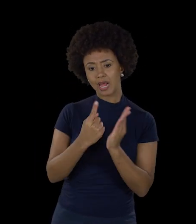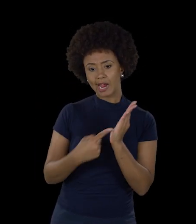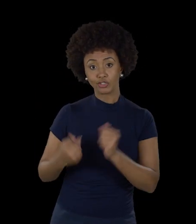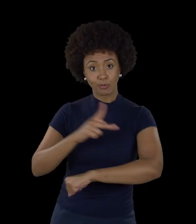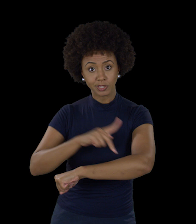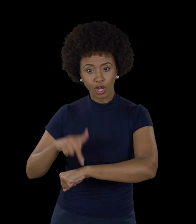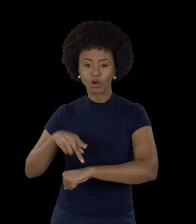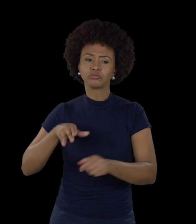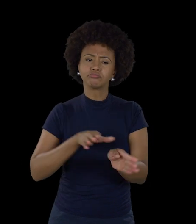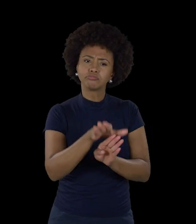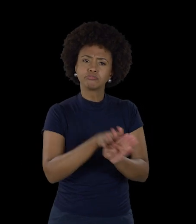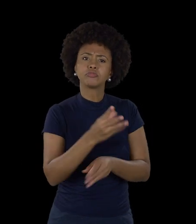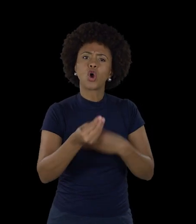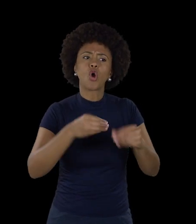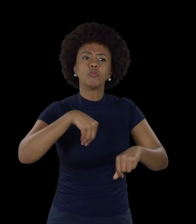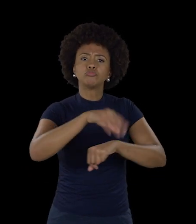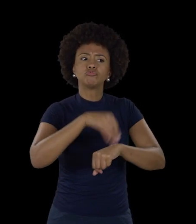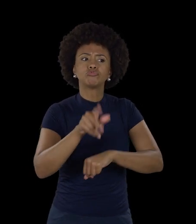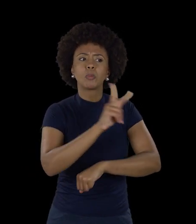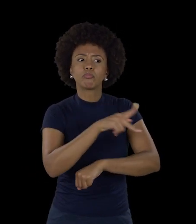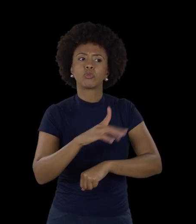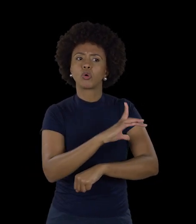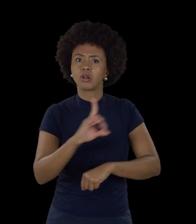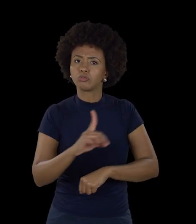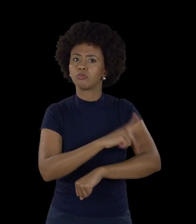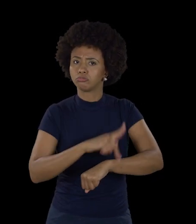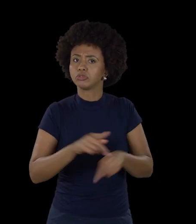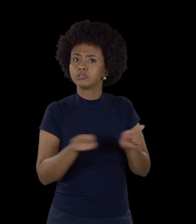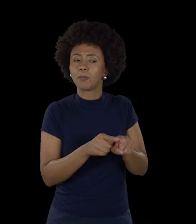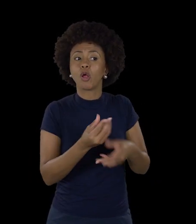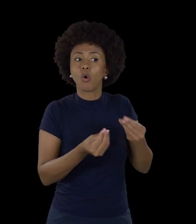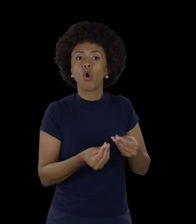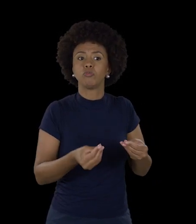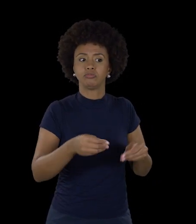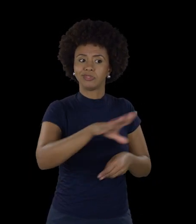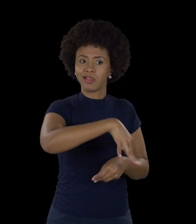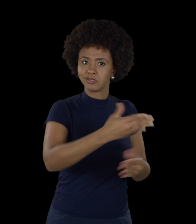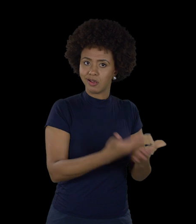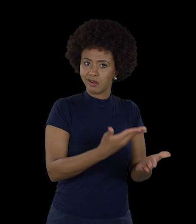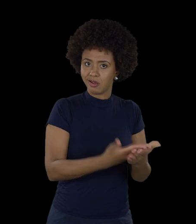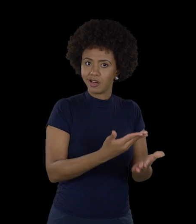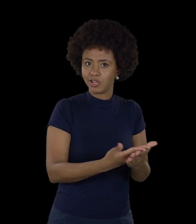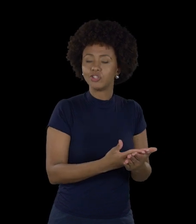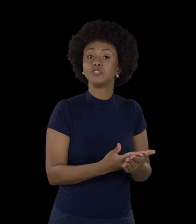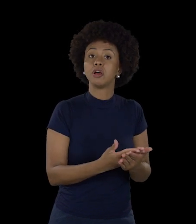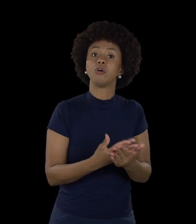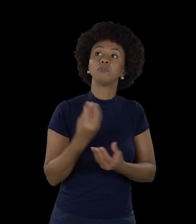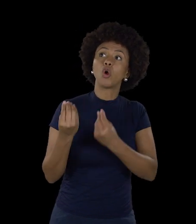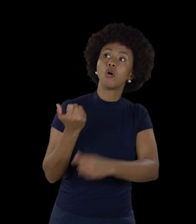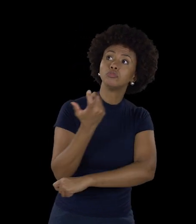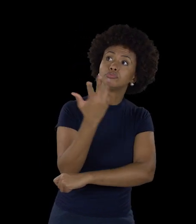elaborou uma cartilha pedagógica que orienta e dá dicas de como coordenadores pedagógicos e professores podem discutir